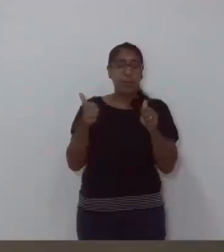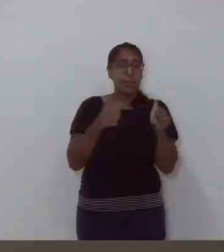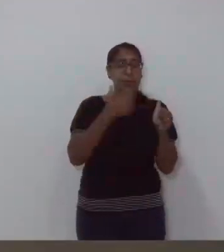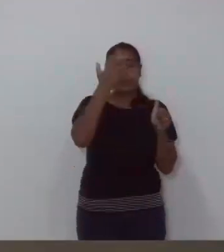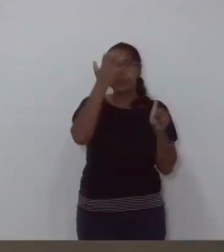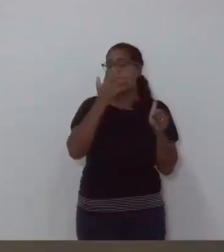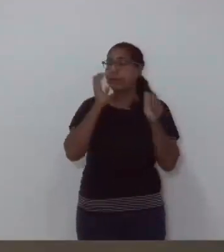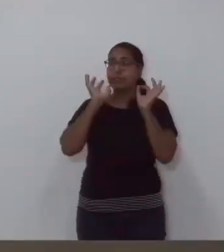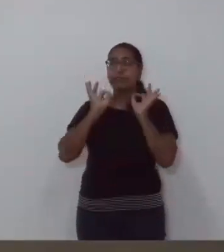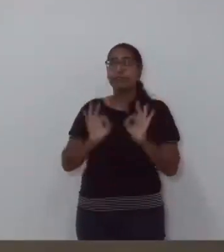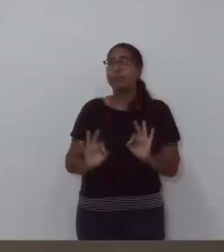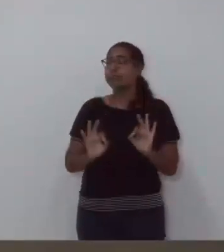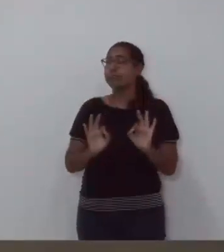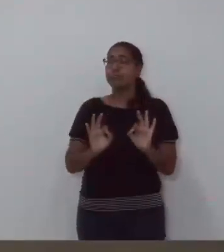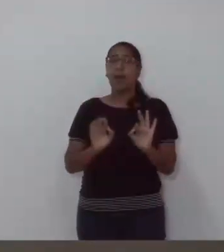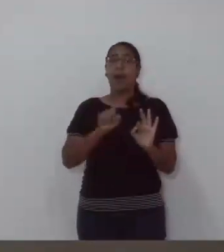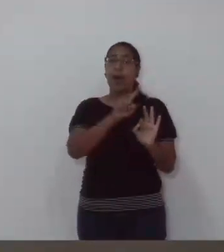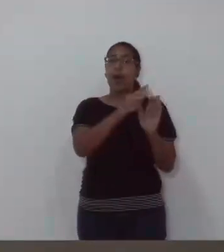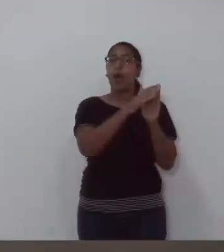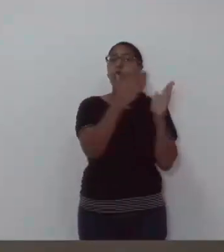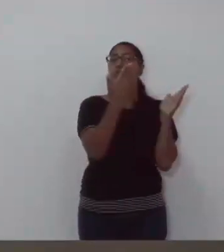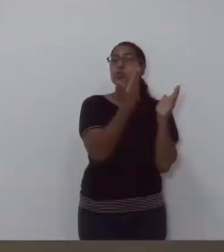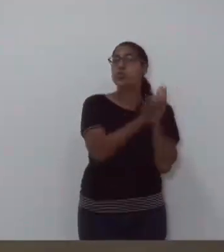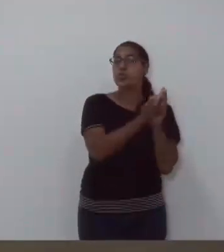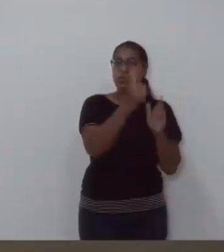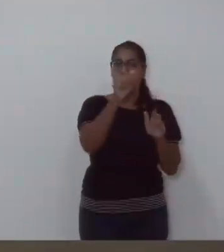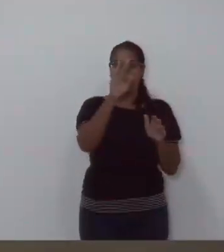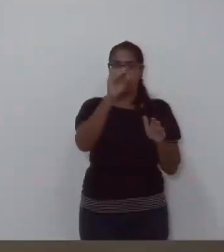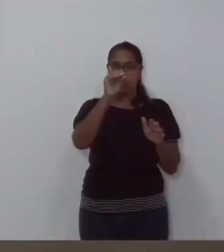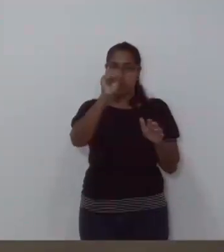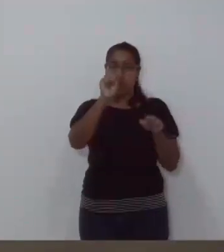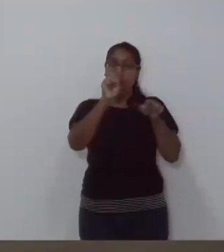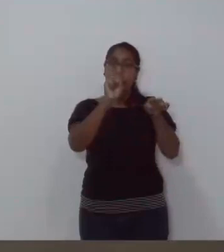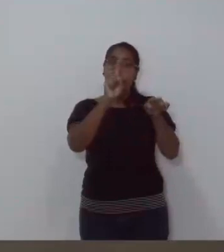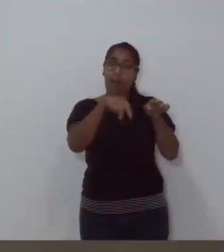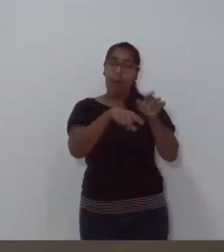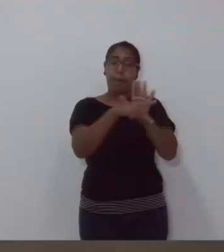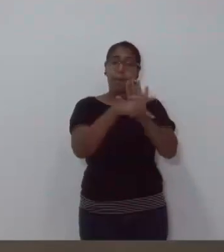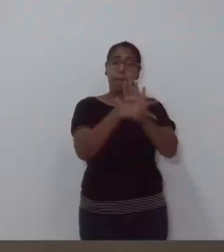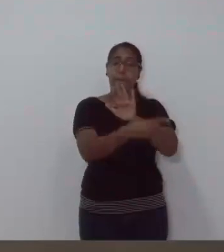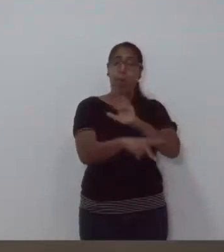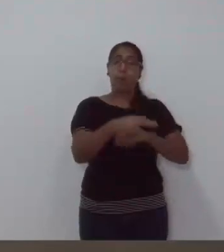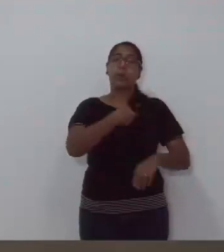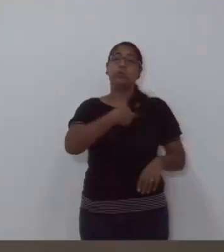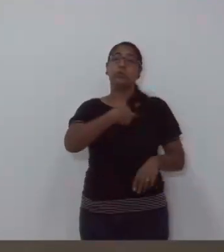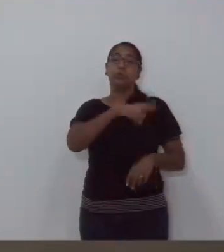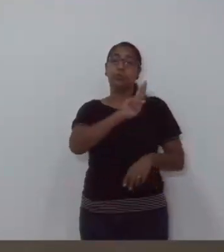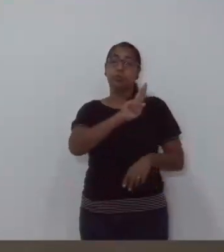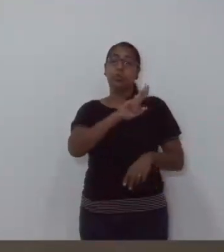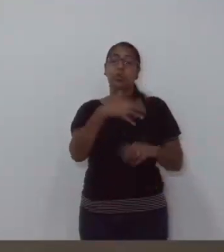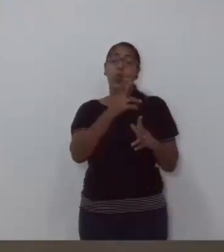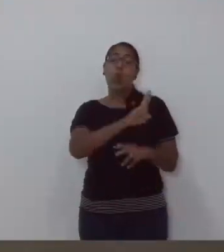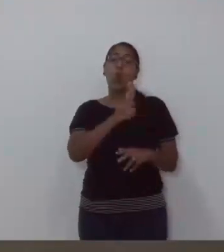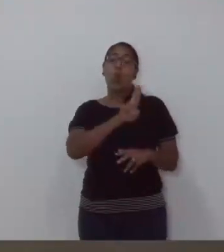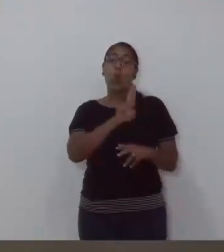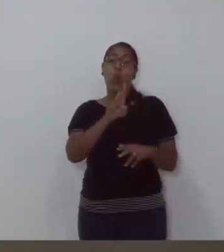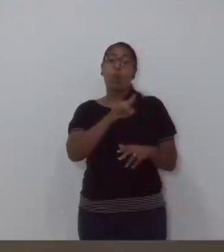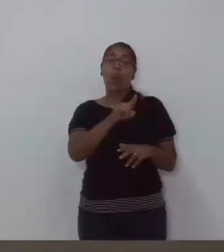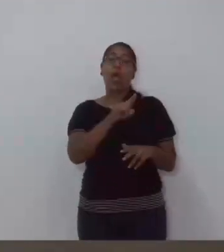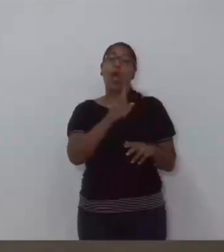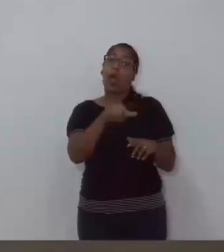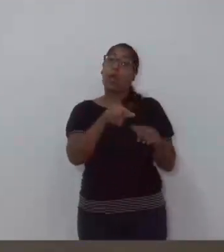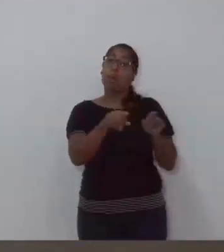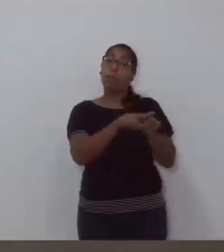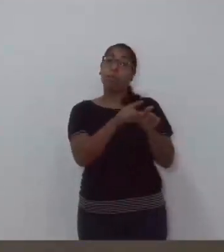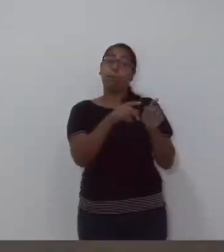seriedade. Um colégio, ela deu esse exemplo, o Colégio Cristão Atos. Então, no nome em si, a gente já tem um peso